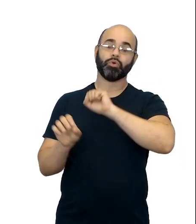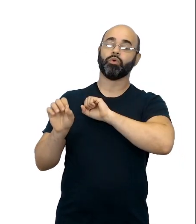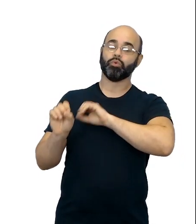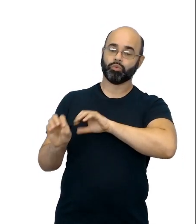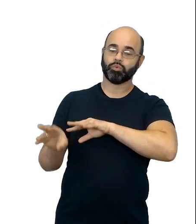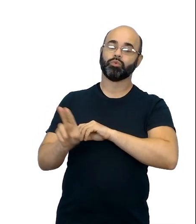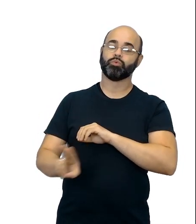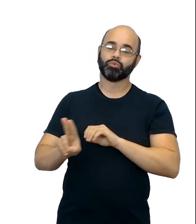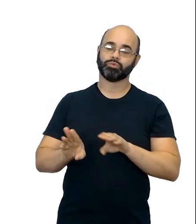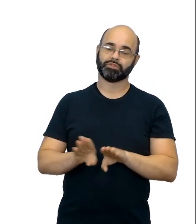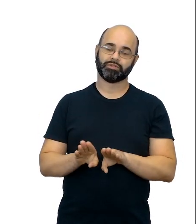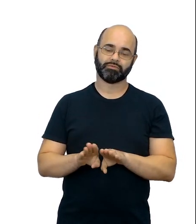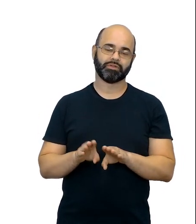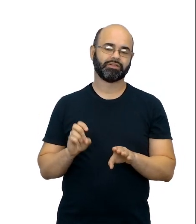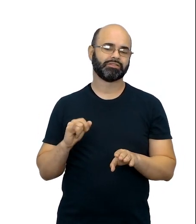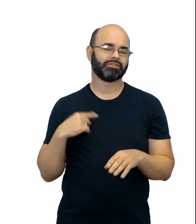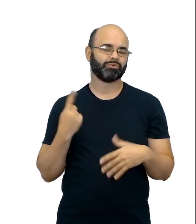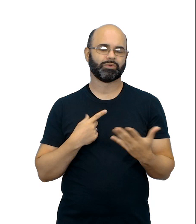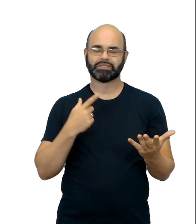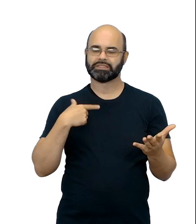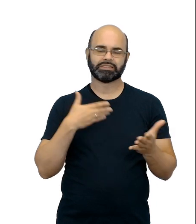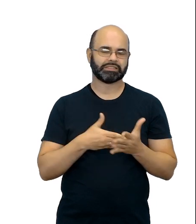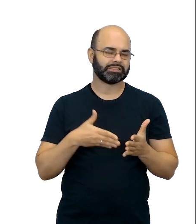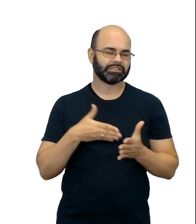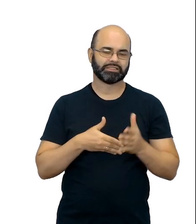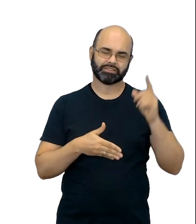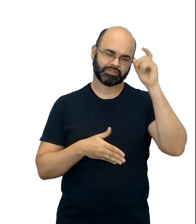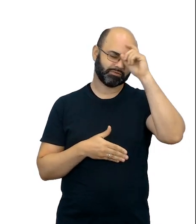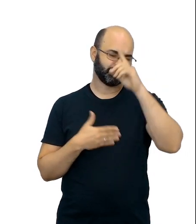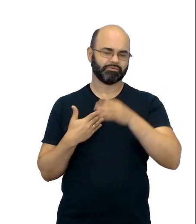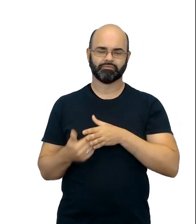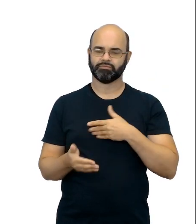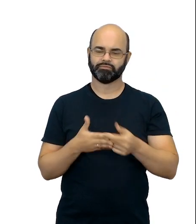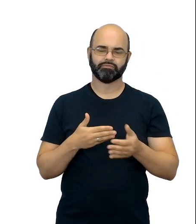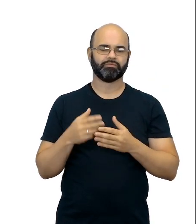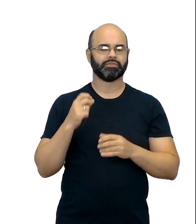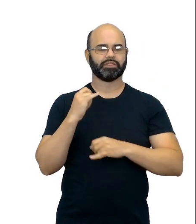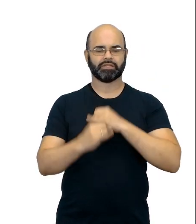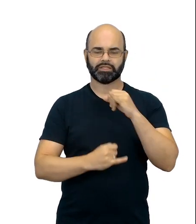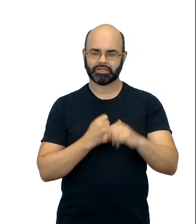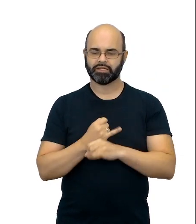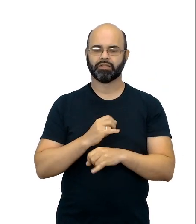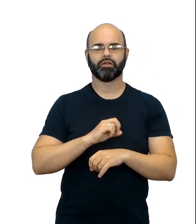de algumas dificuldades que nós sabemos que existem em relação à internet ou à